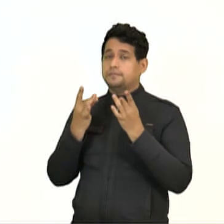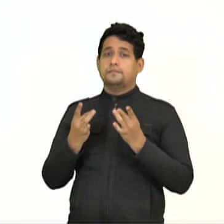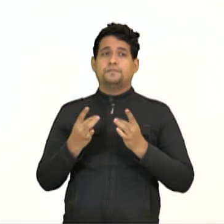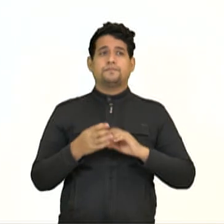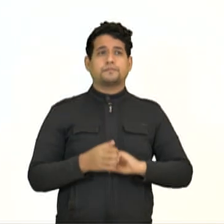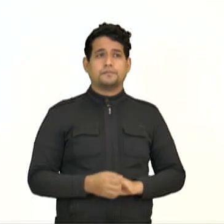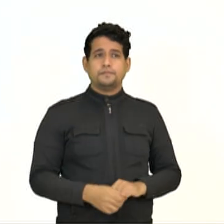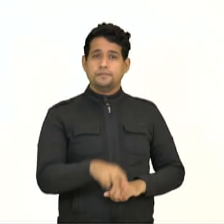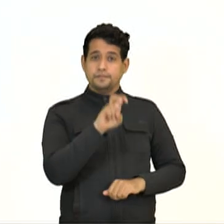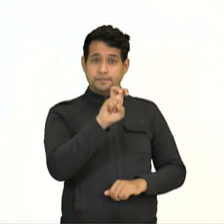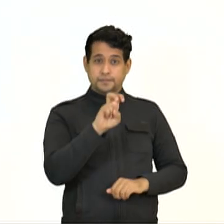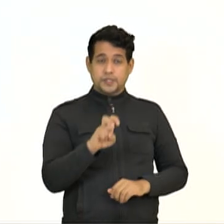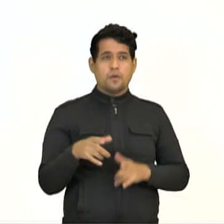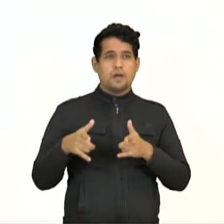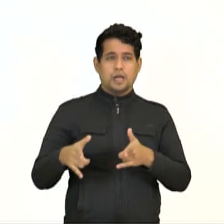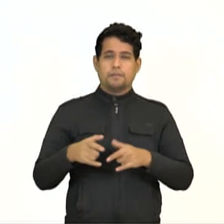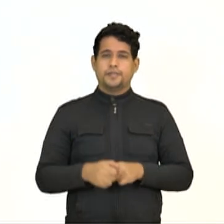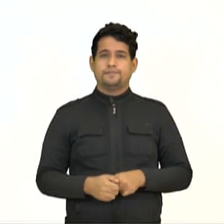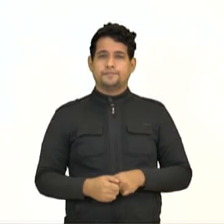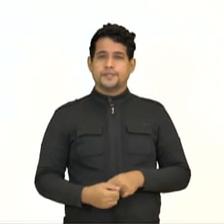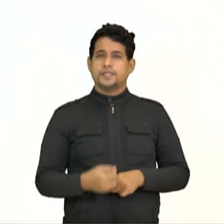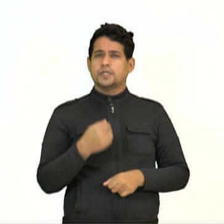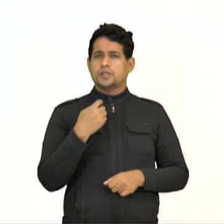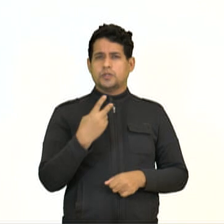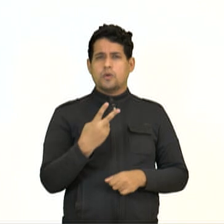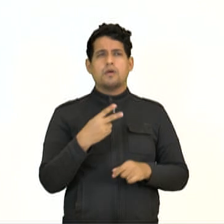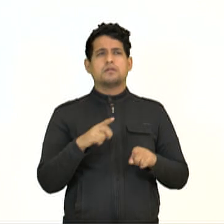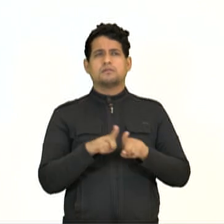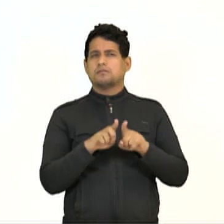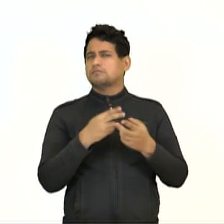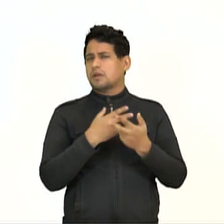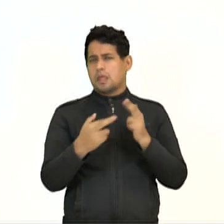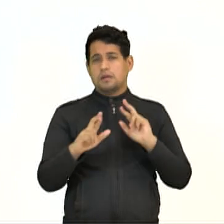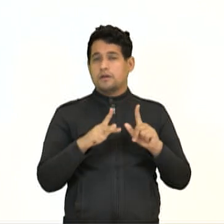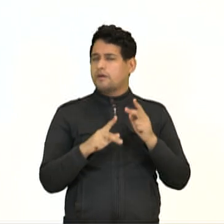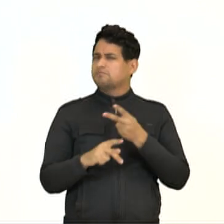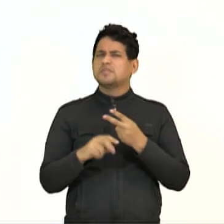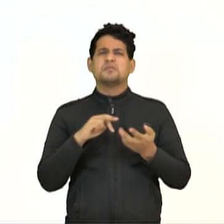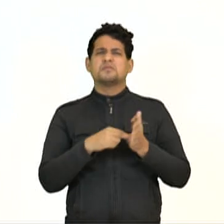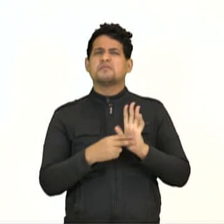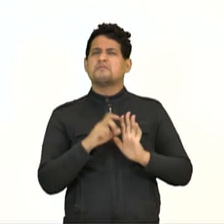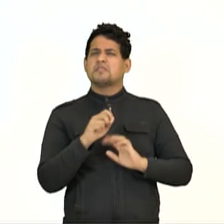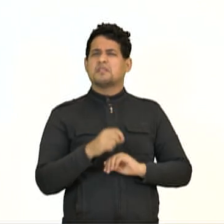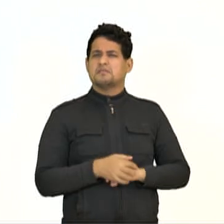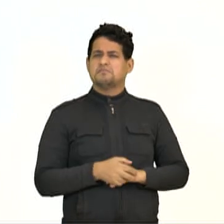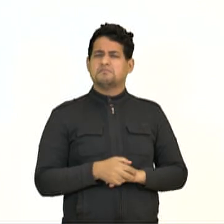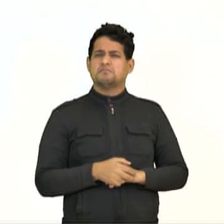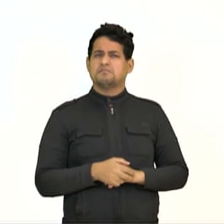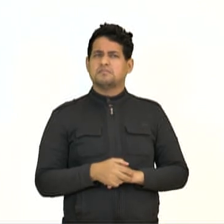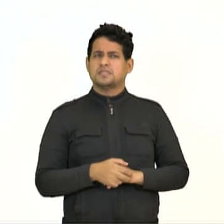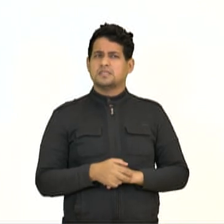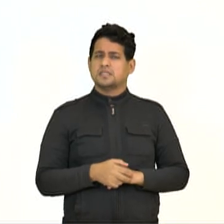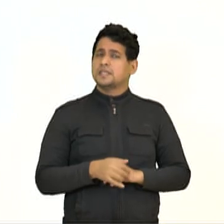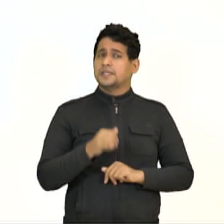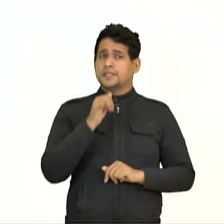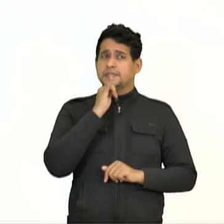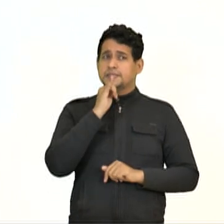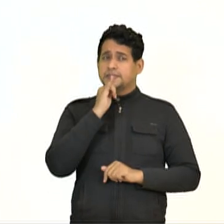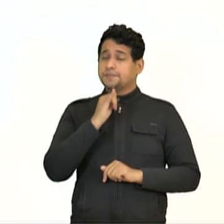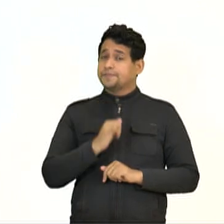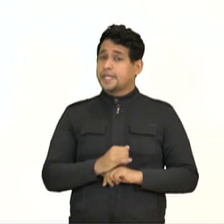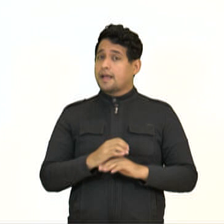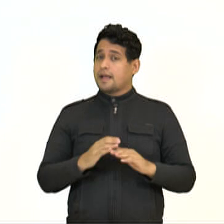5 bed, 2 bath, 2 kitchen house. O que será que é isso? Share a